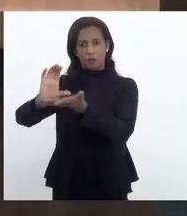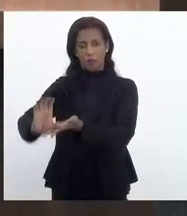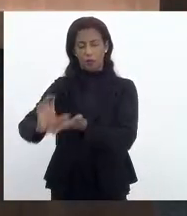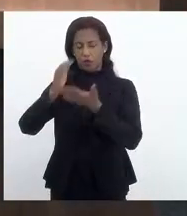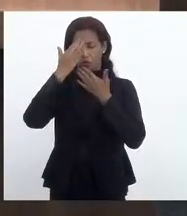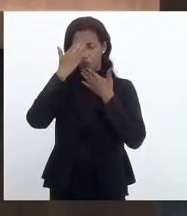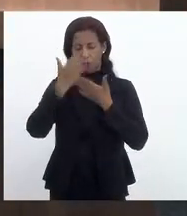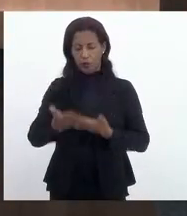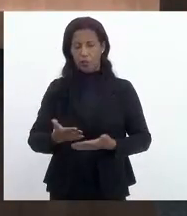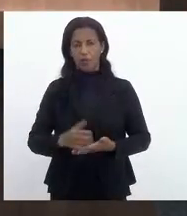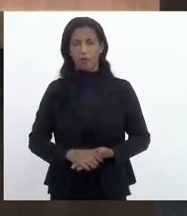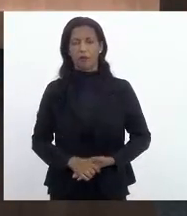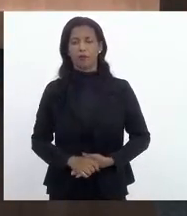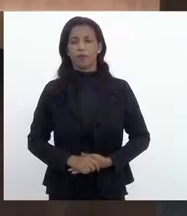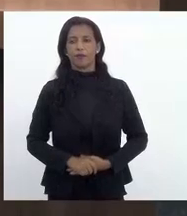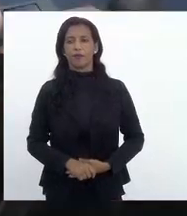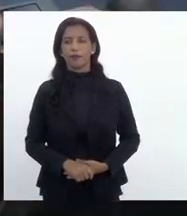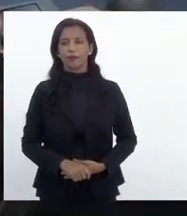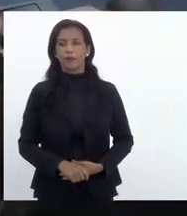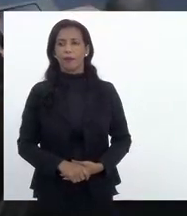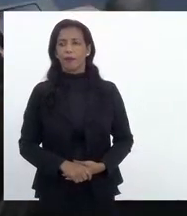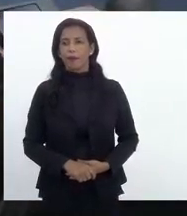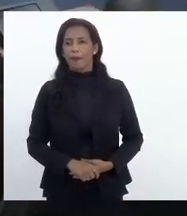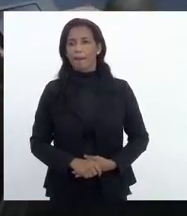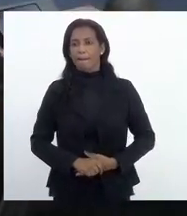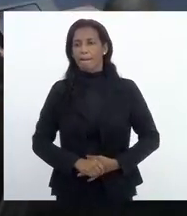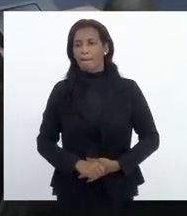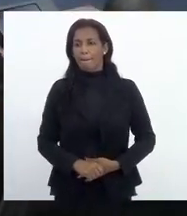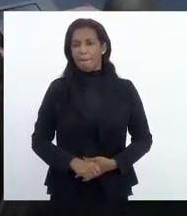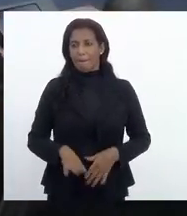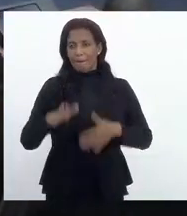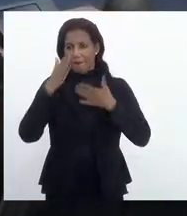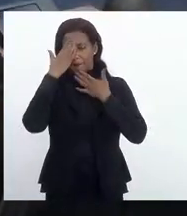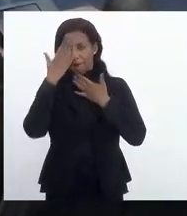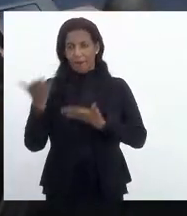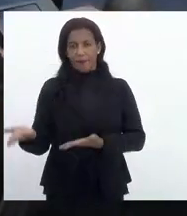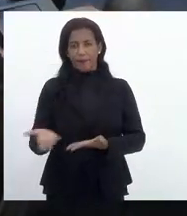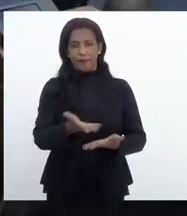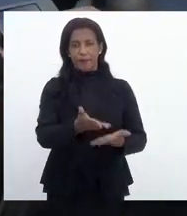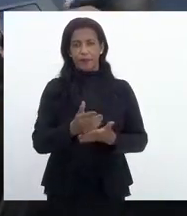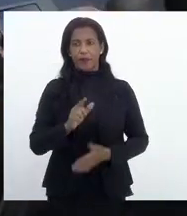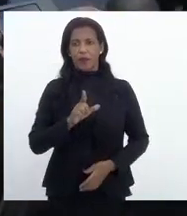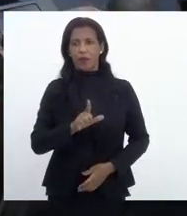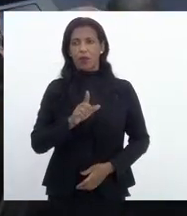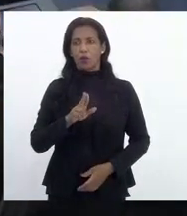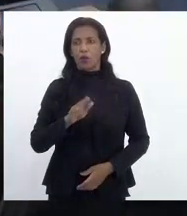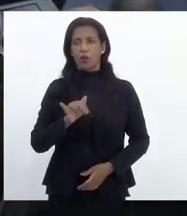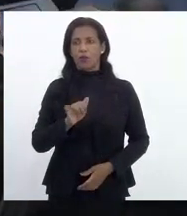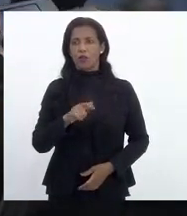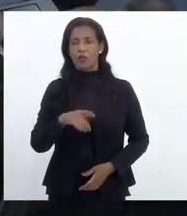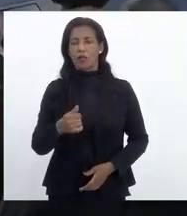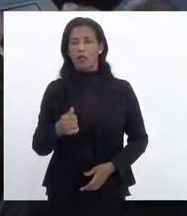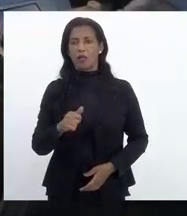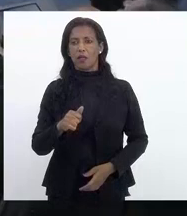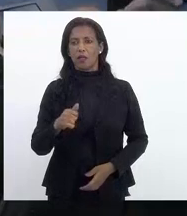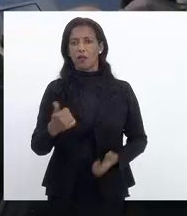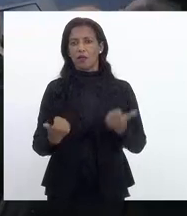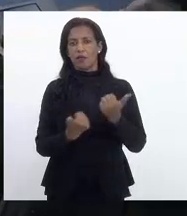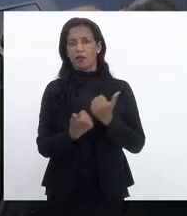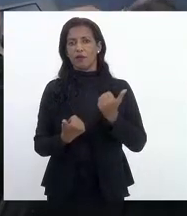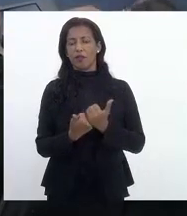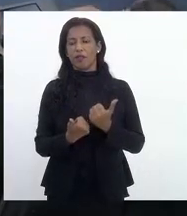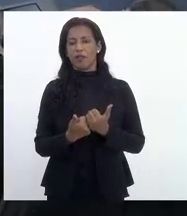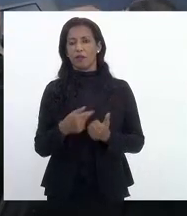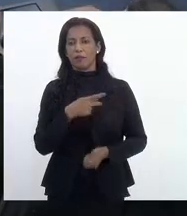tá obrigado aí isso essas minhas dúvidas Obrigado passar a palavra pela Luciane Soares primeira vez presidente da